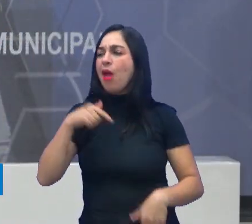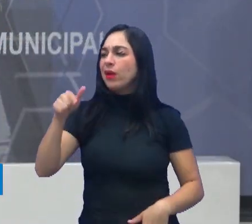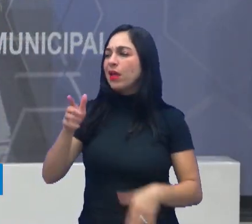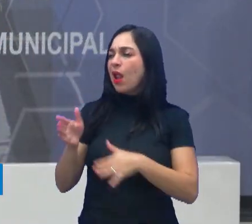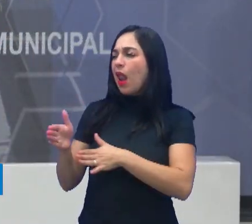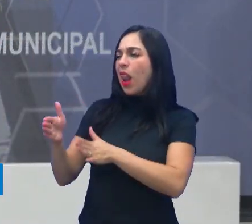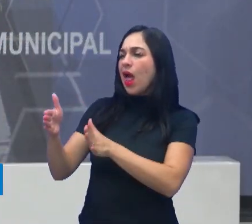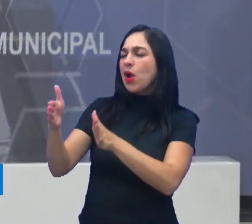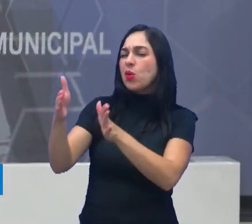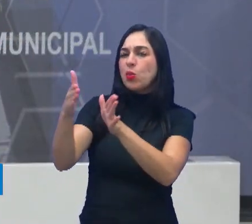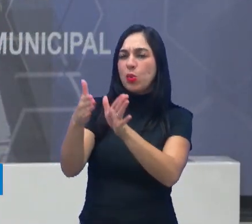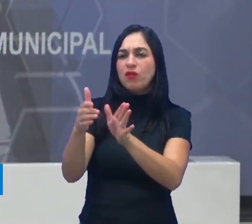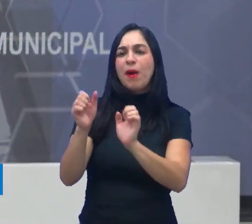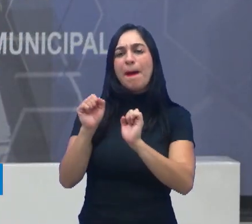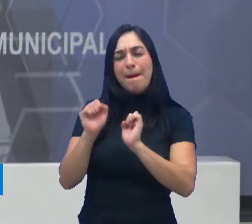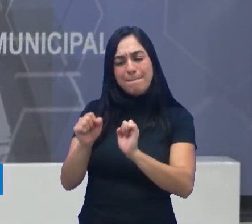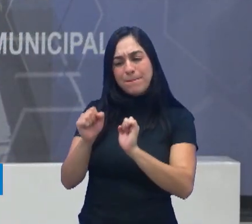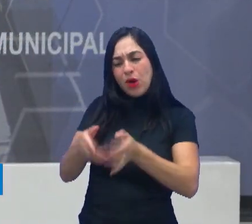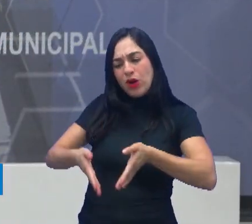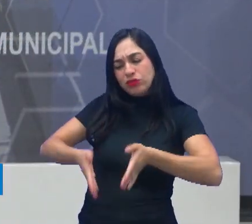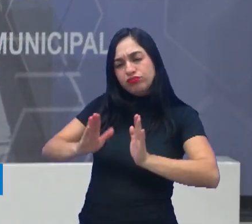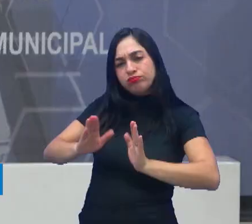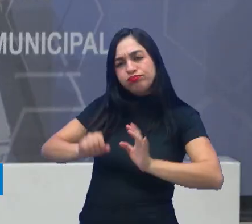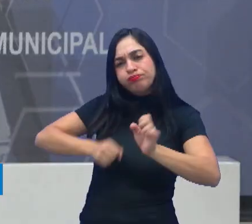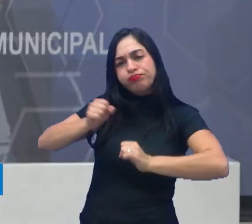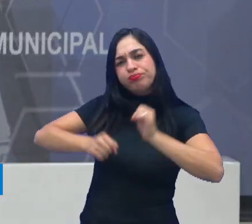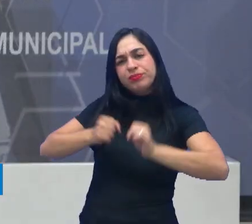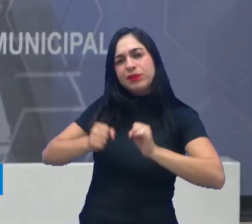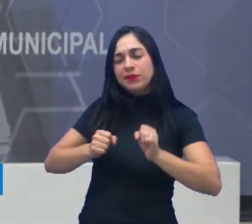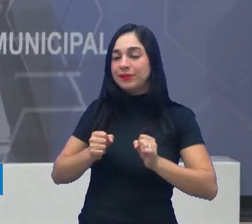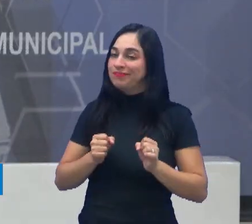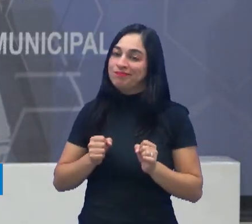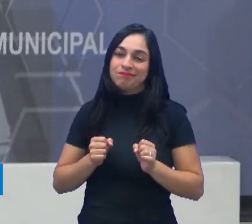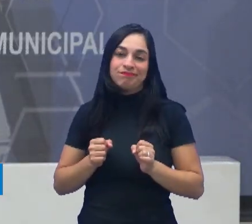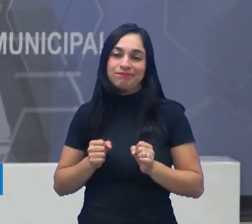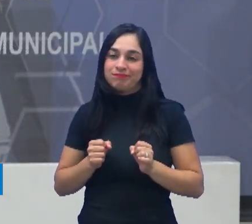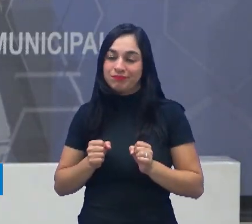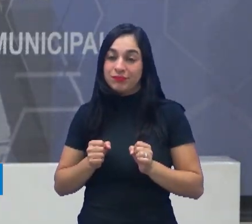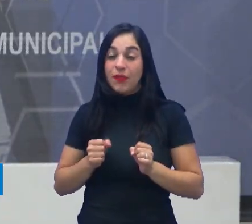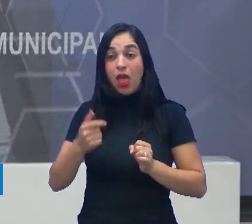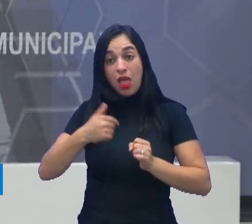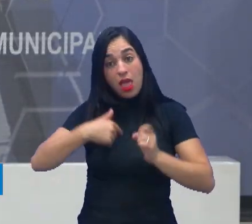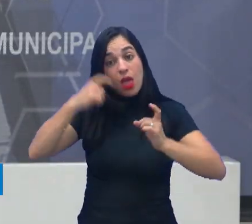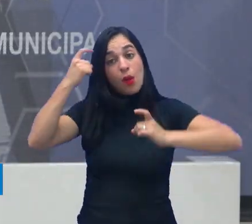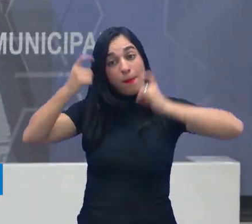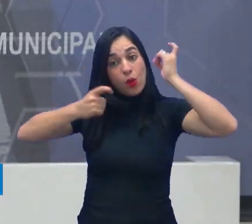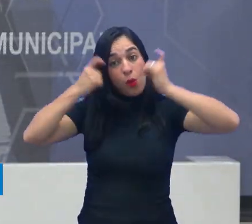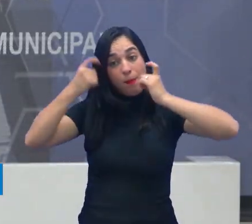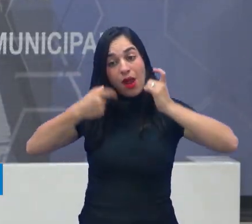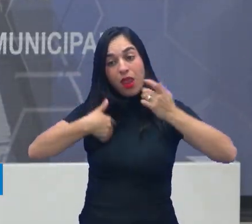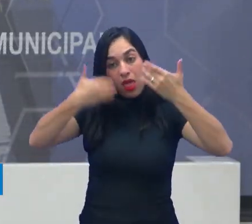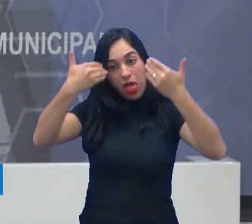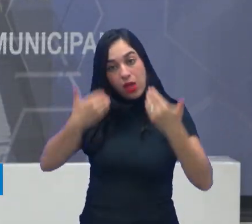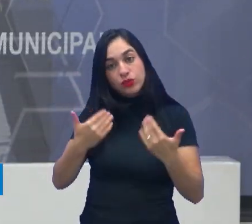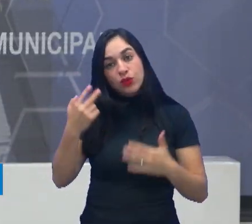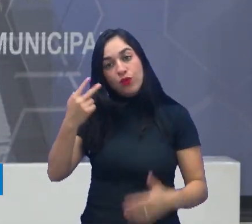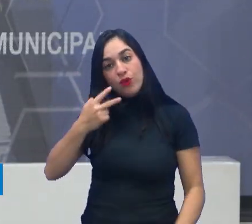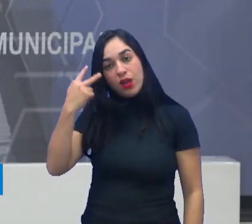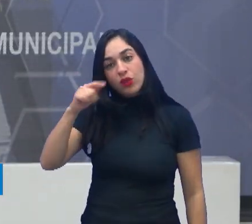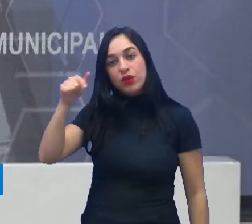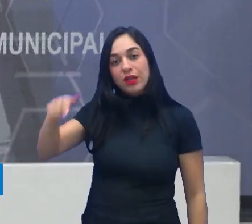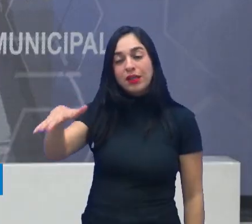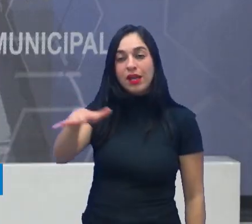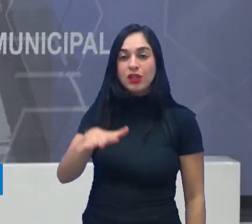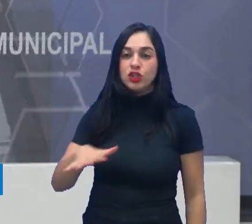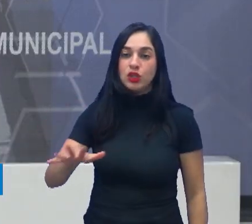Ao contrário, ligam e ligam sim. E uma dessas pessoas que se preocupa sou eu, e sou vereador da região. Enquanto eu estiver